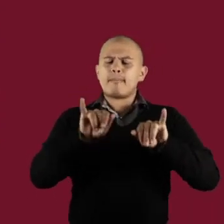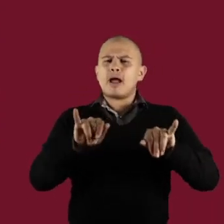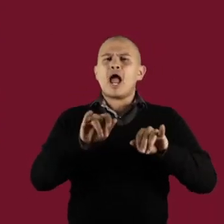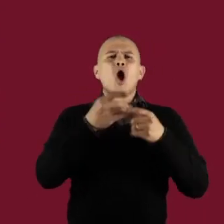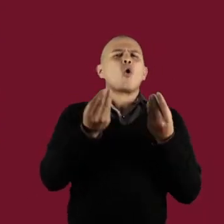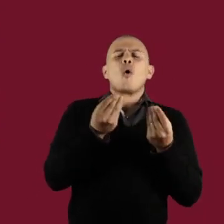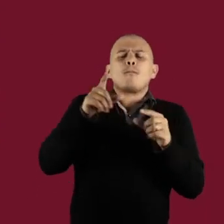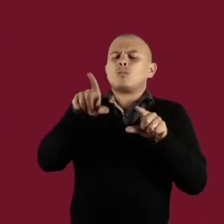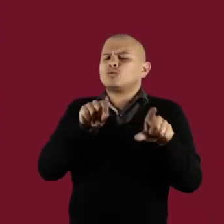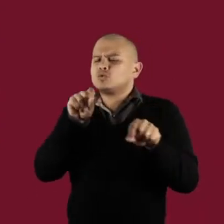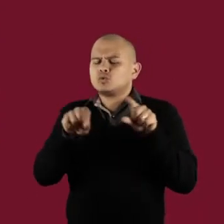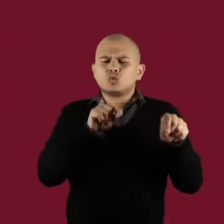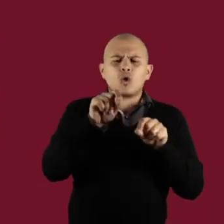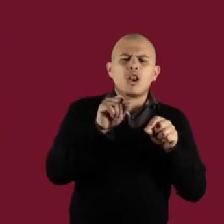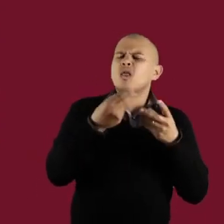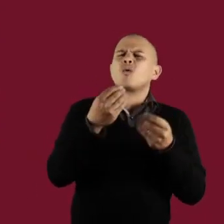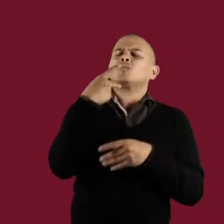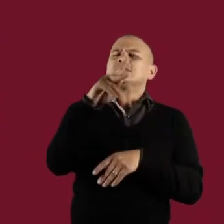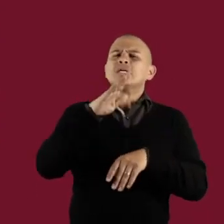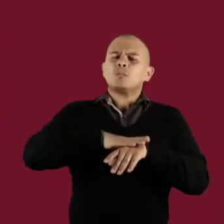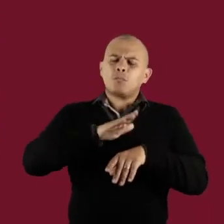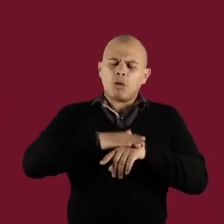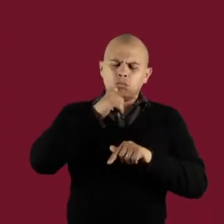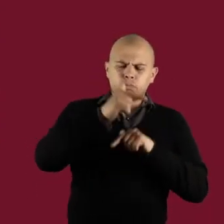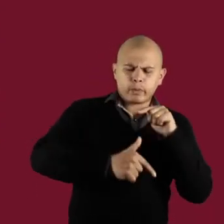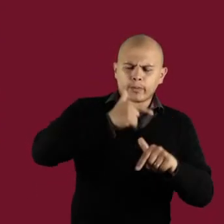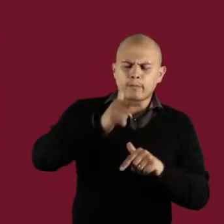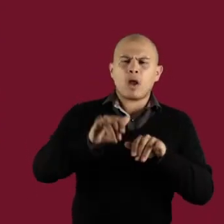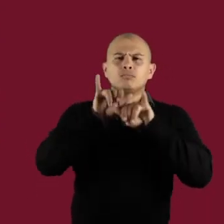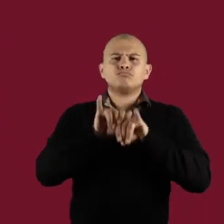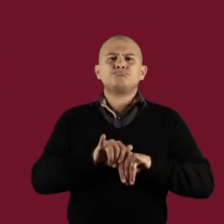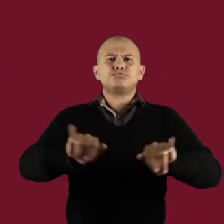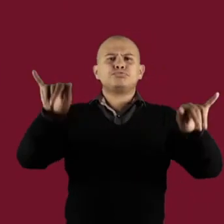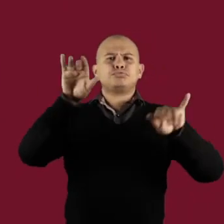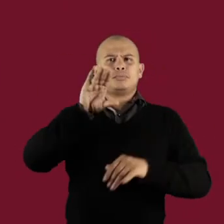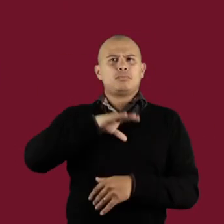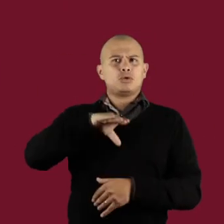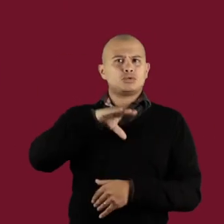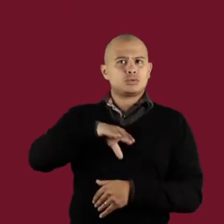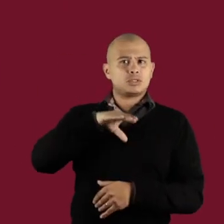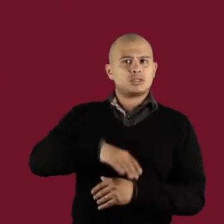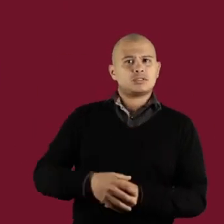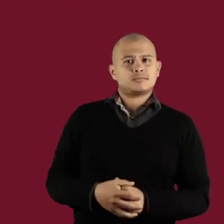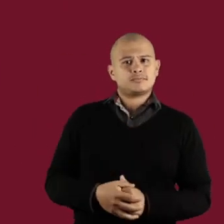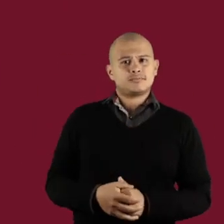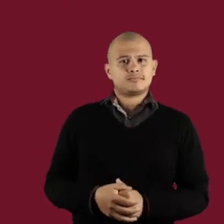é a dinâmica do trabalho dessa equipe para levar a informação em português?